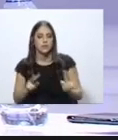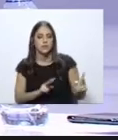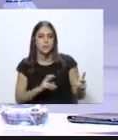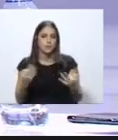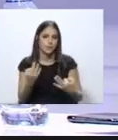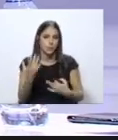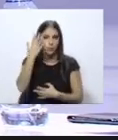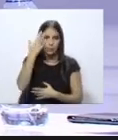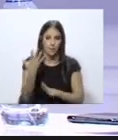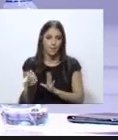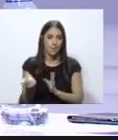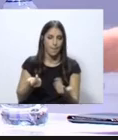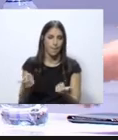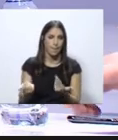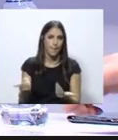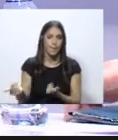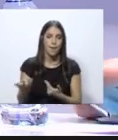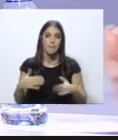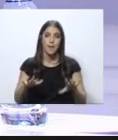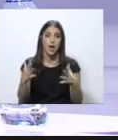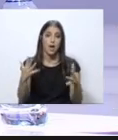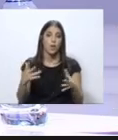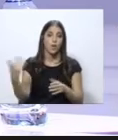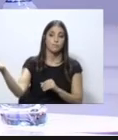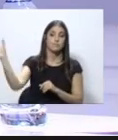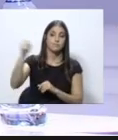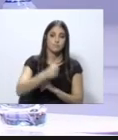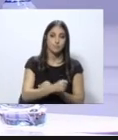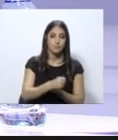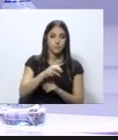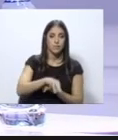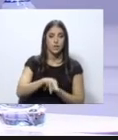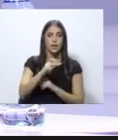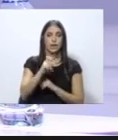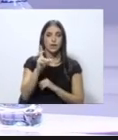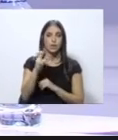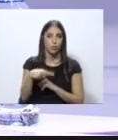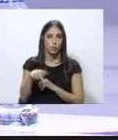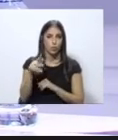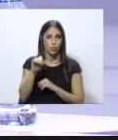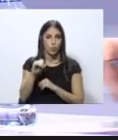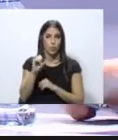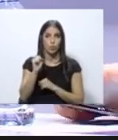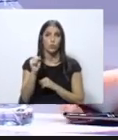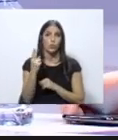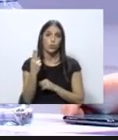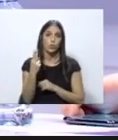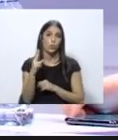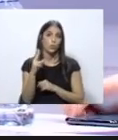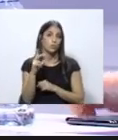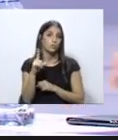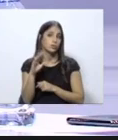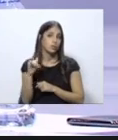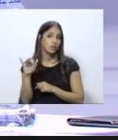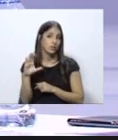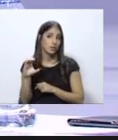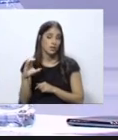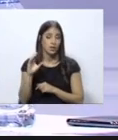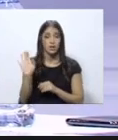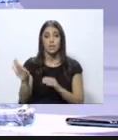mais desfalcado. Mas agora, com a entrada do Marco Gruites, deste sérvio, portanto fica